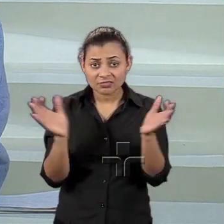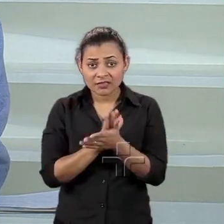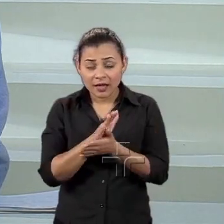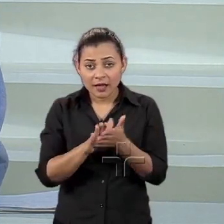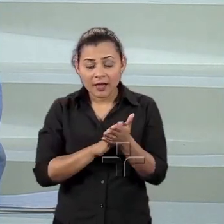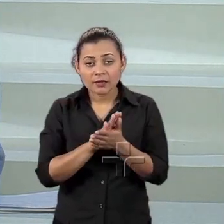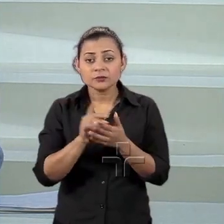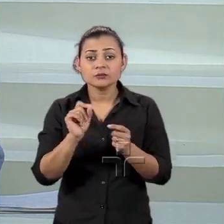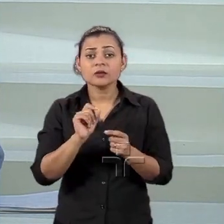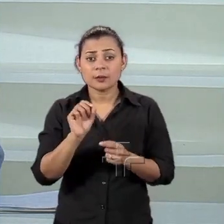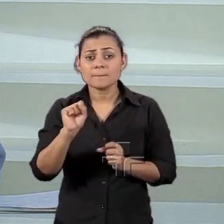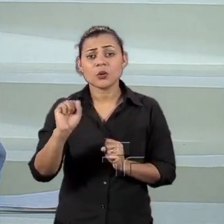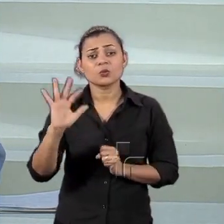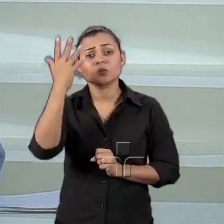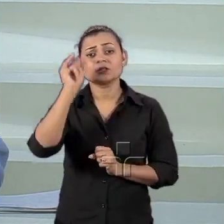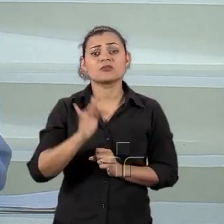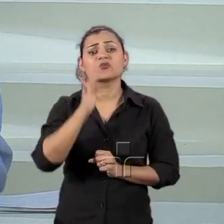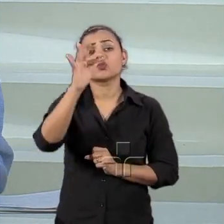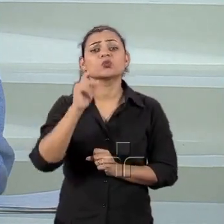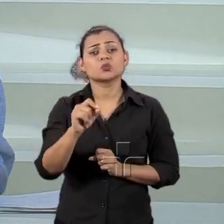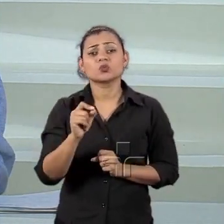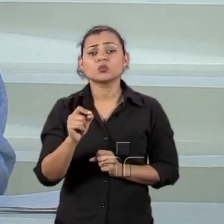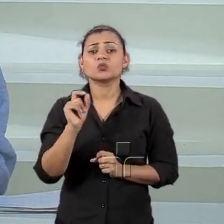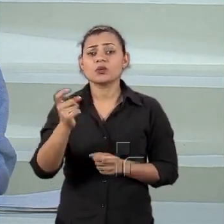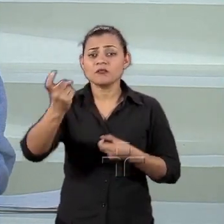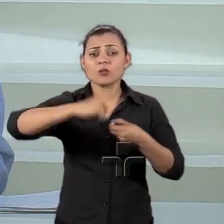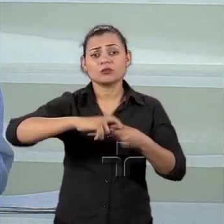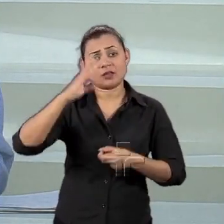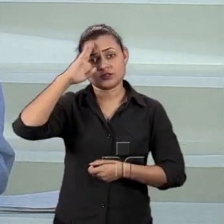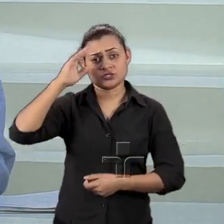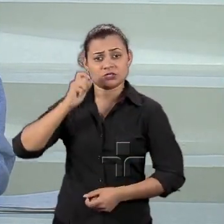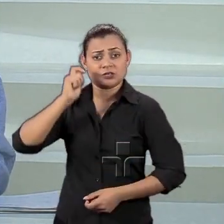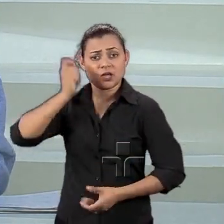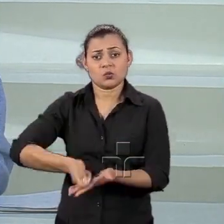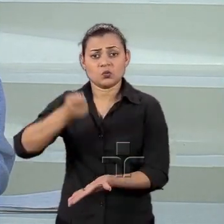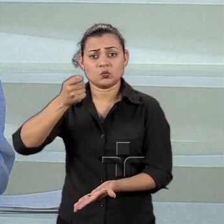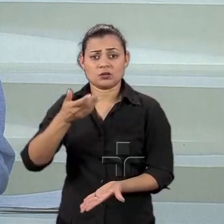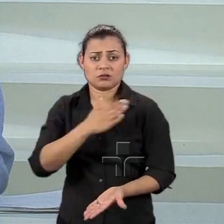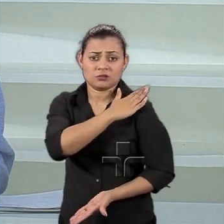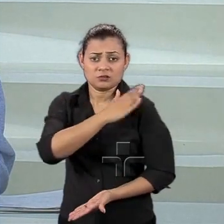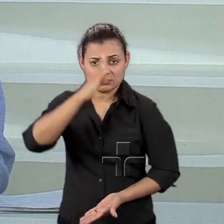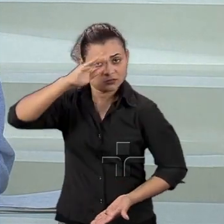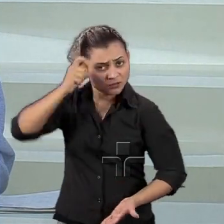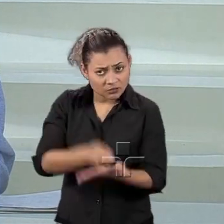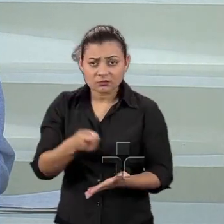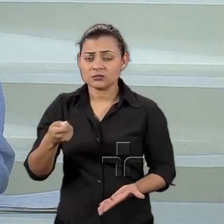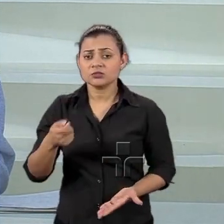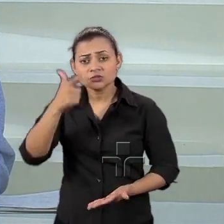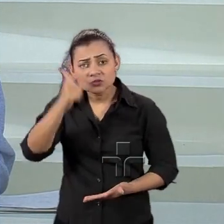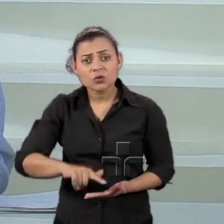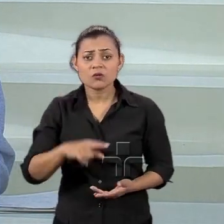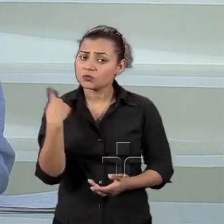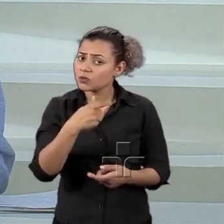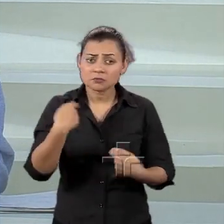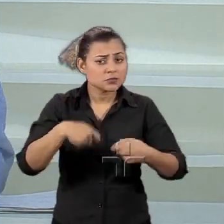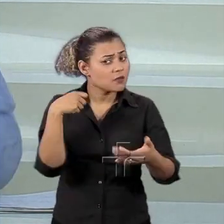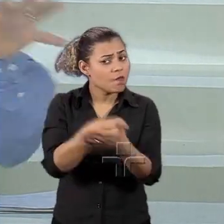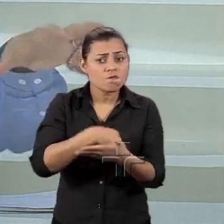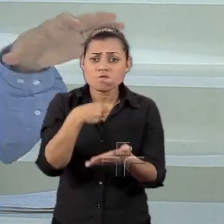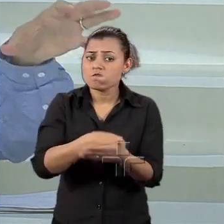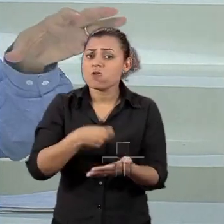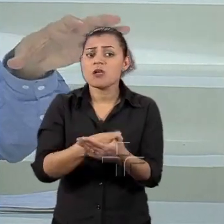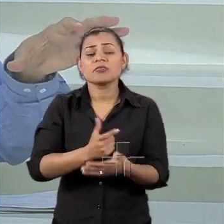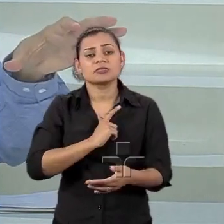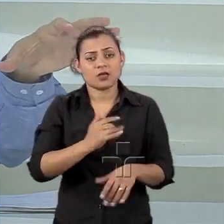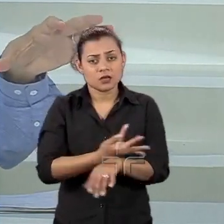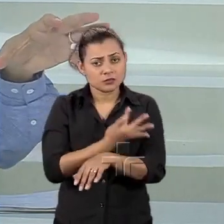está se firmando e há resiliência suficiente, e há resistência democrática suficiente para impedir que esses projetos autoritários que